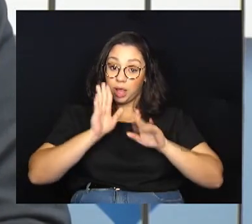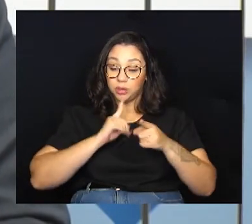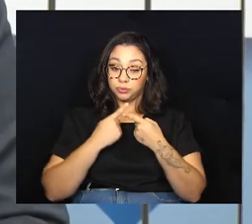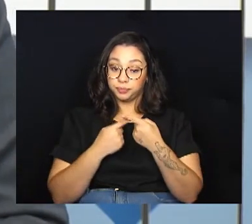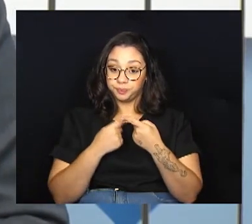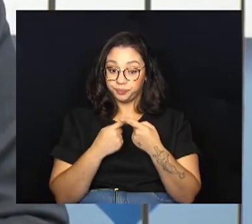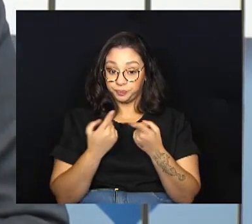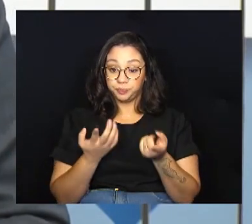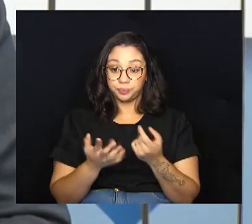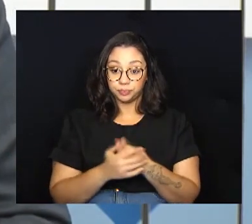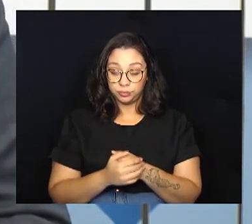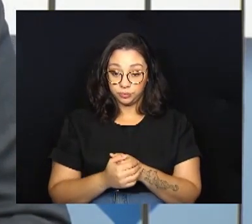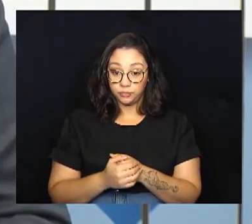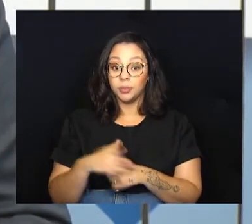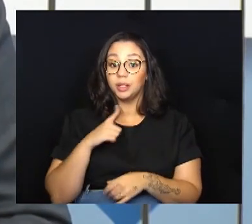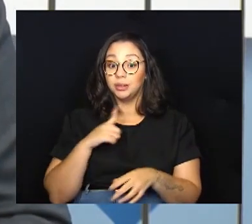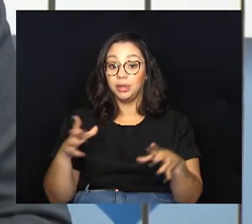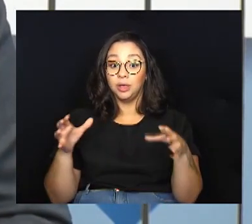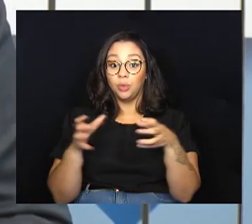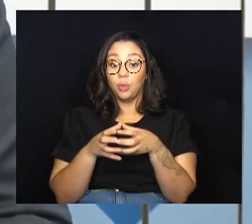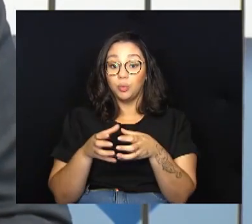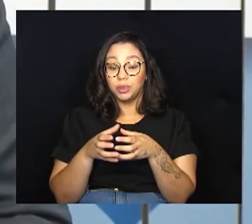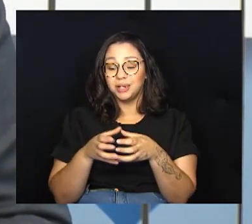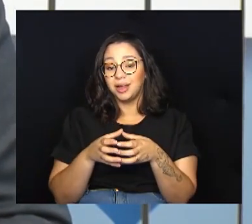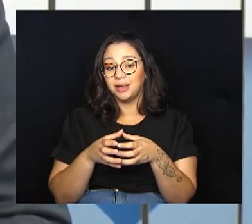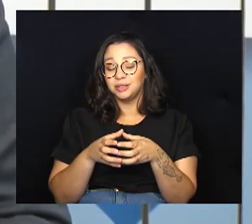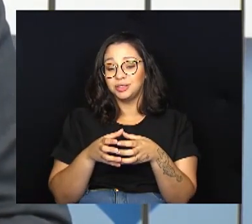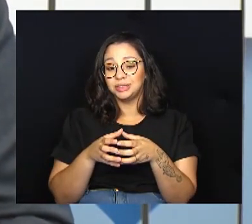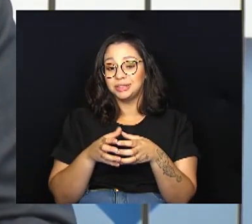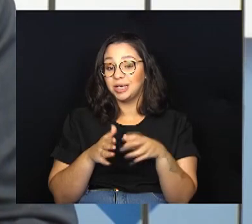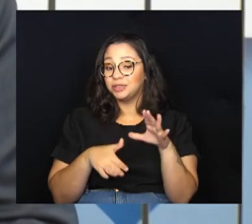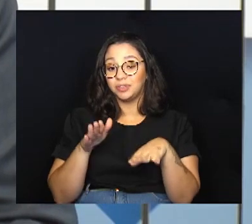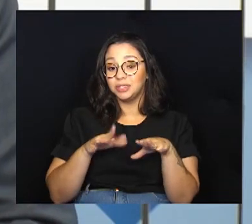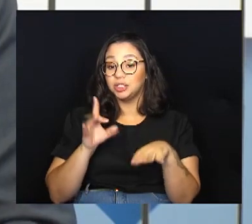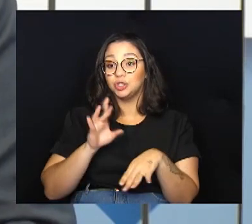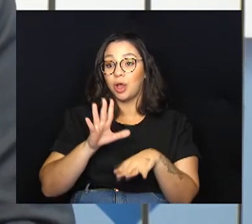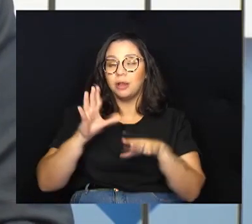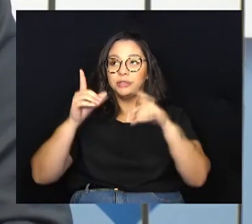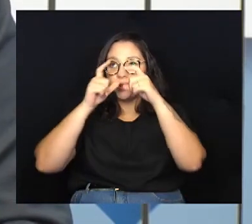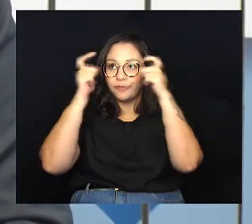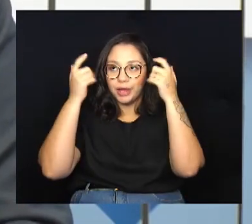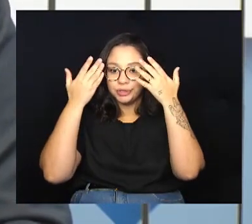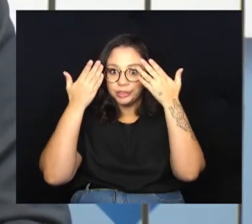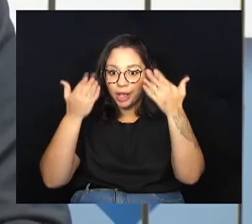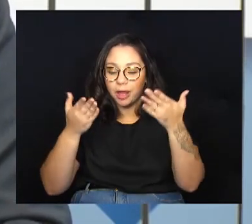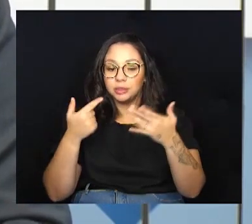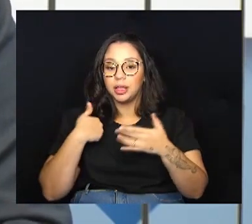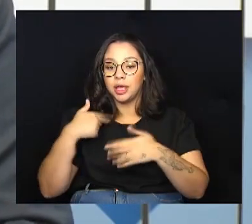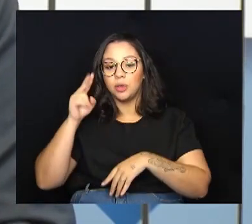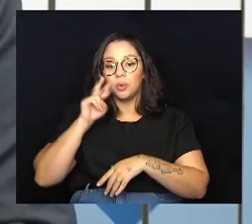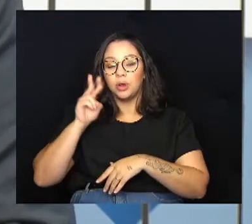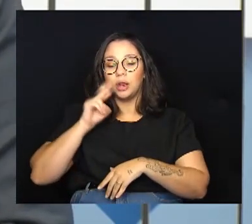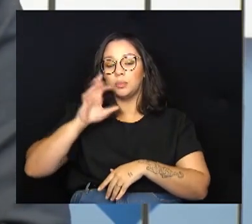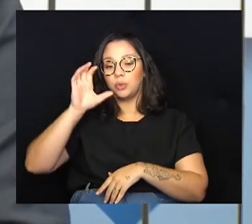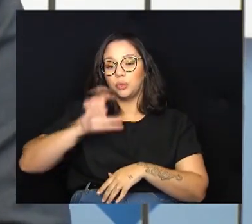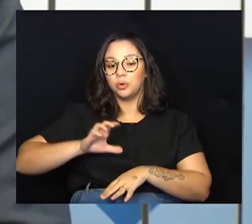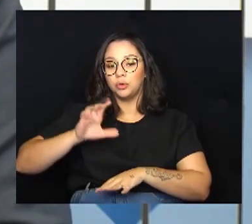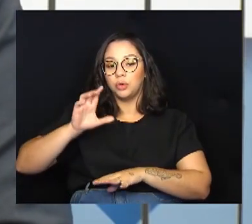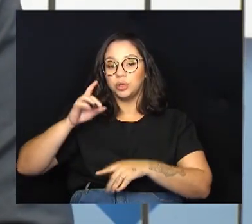disso. Falando em pensar estratégias, não tem como, Marilda, não pensar no plano municipal, né? Quando a gente fala